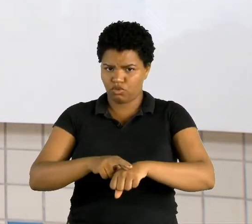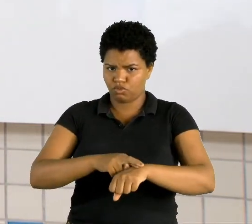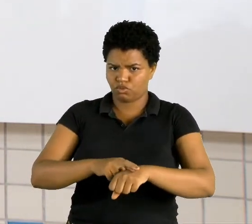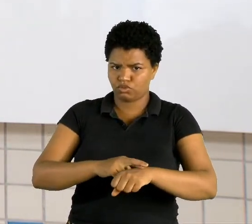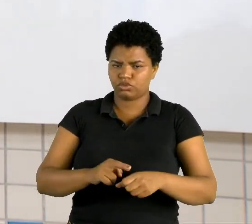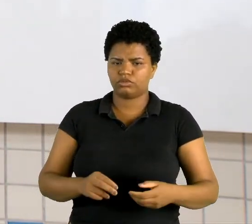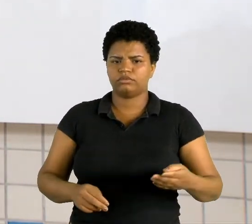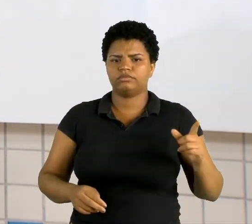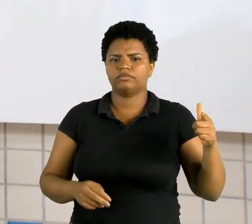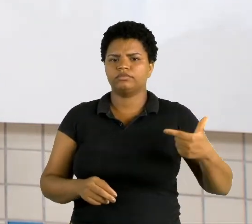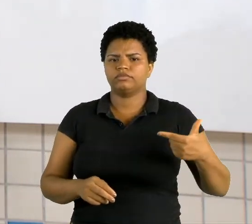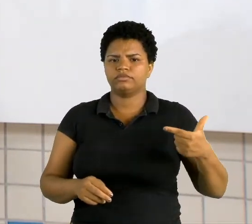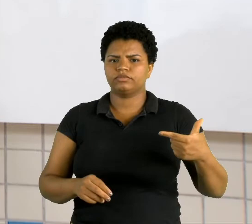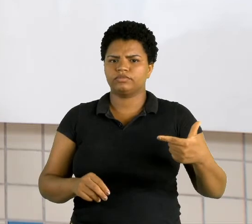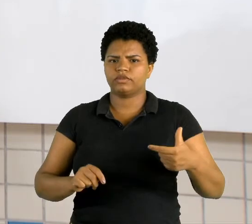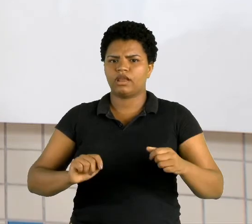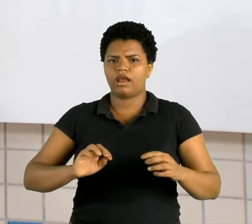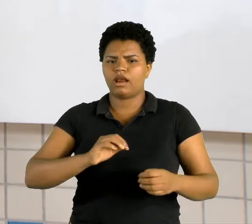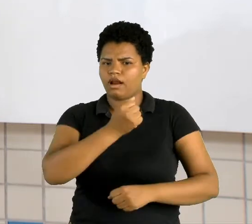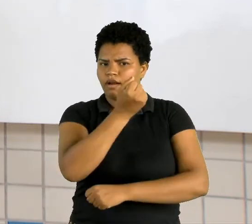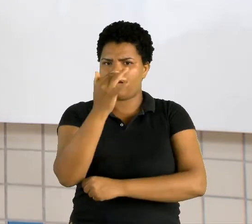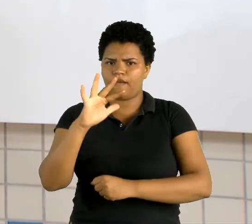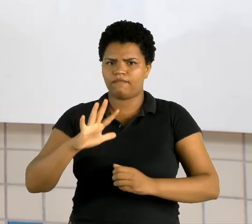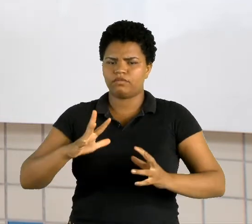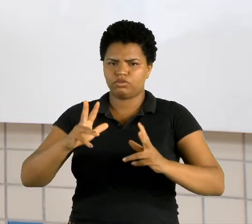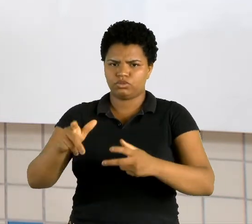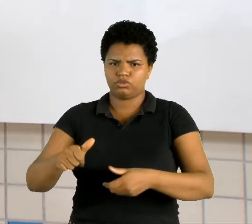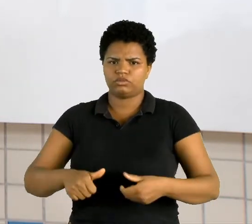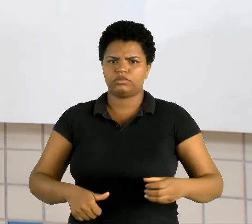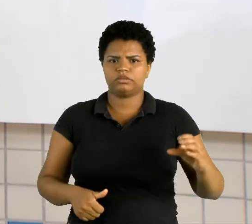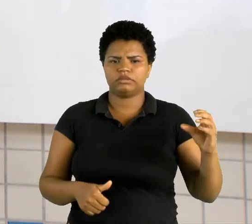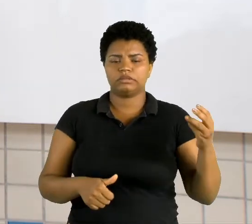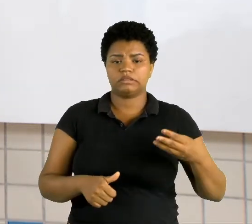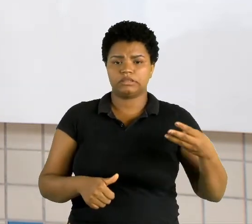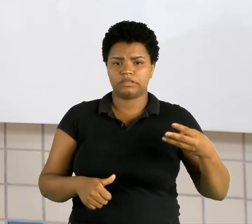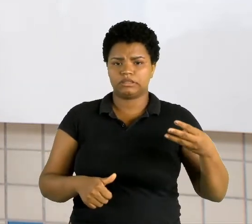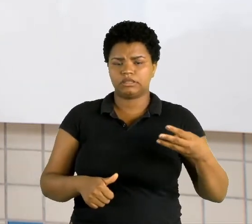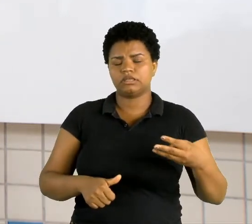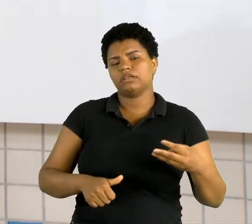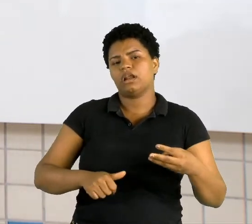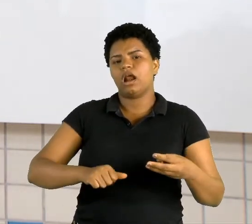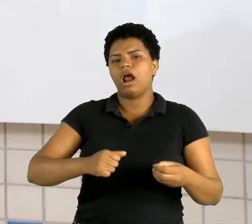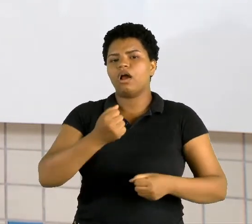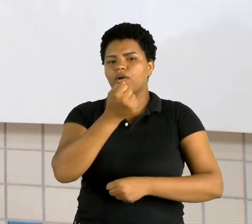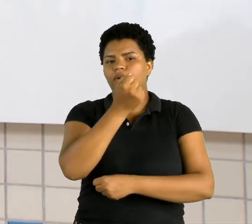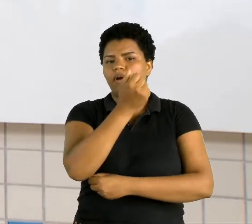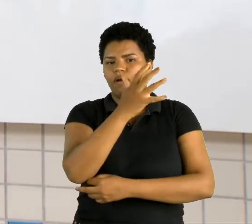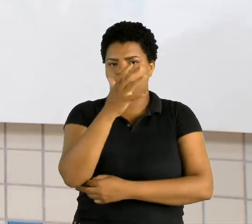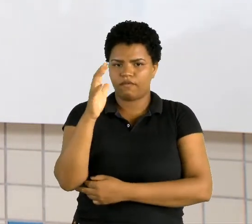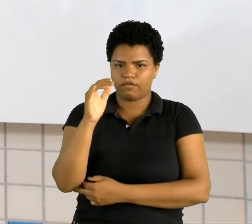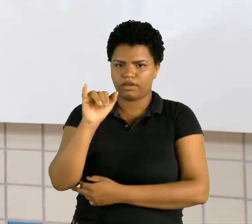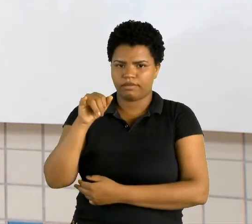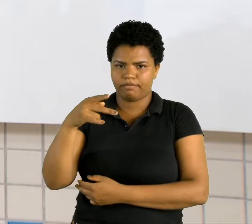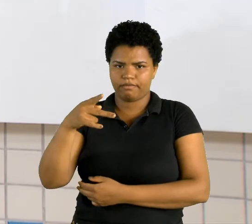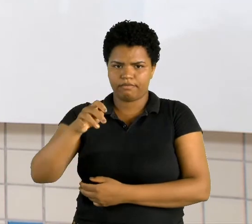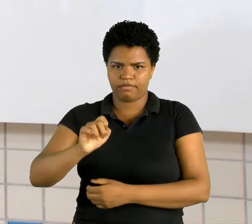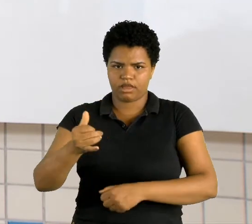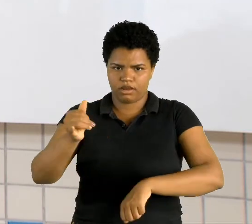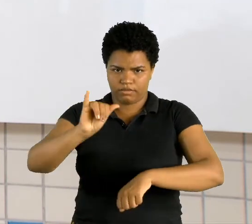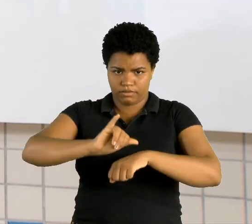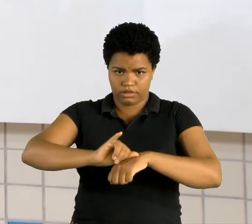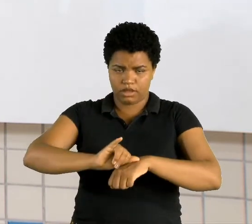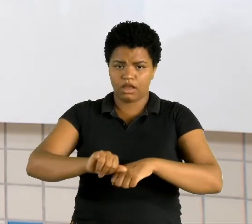Terceira opção, aos ipês da capital. Ou quarta opção, a todos os ipês